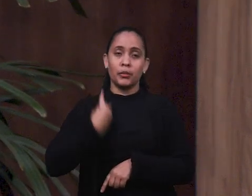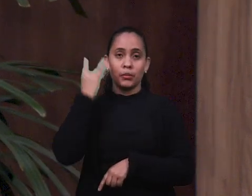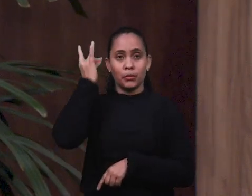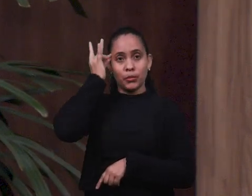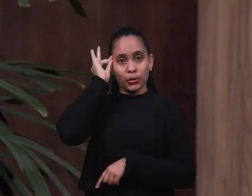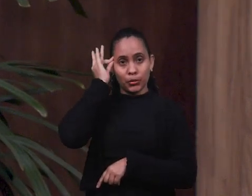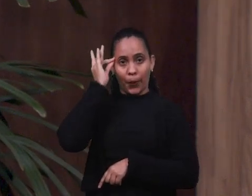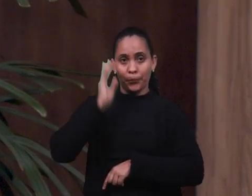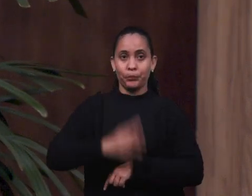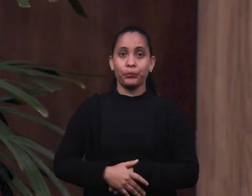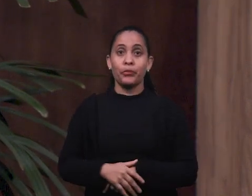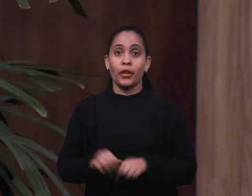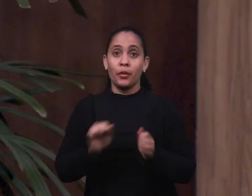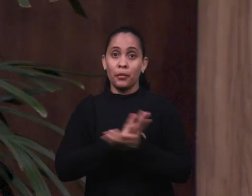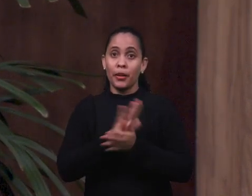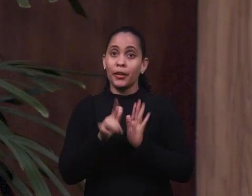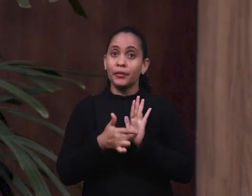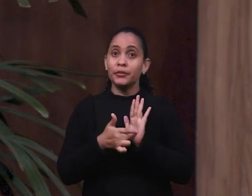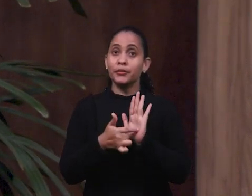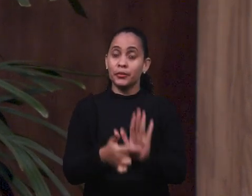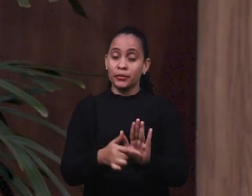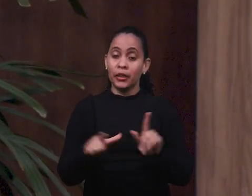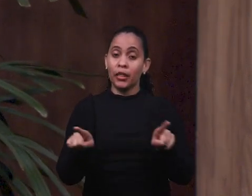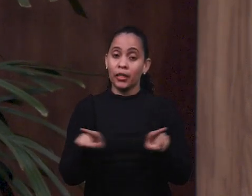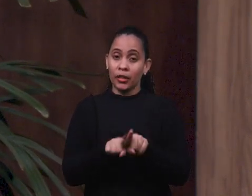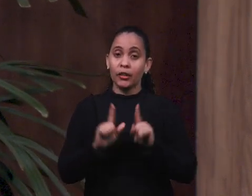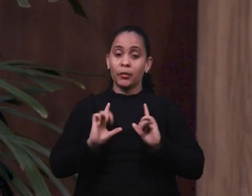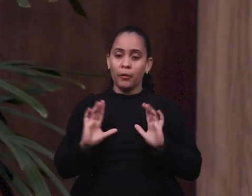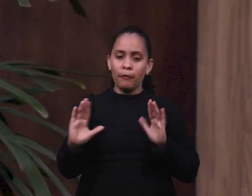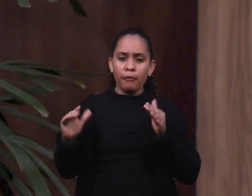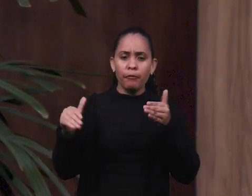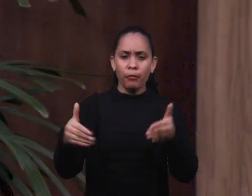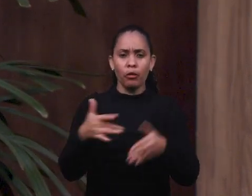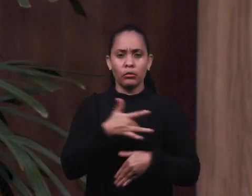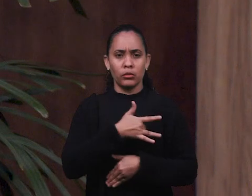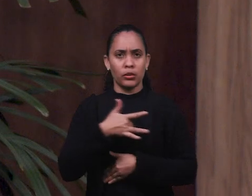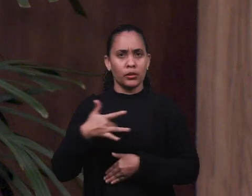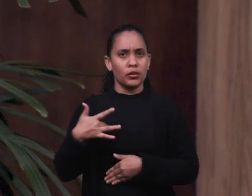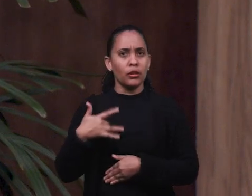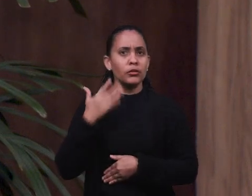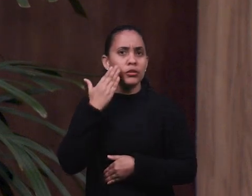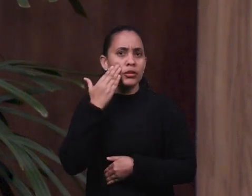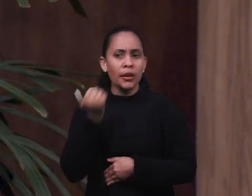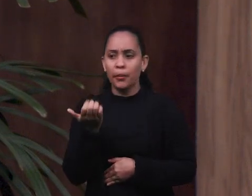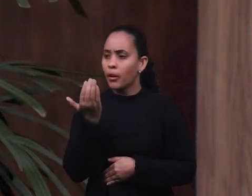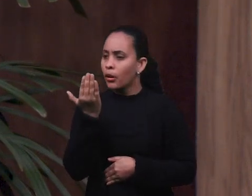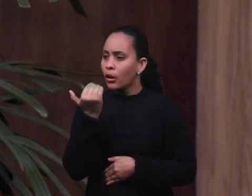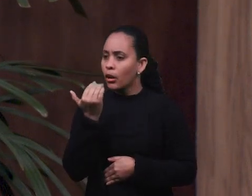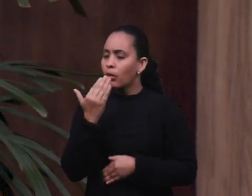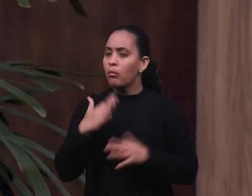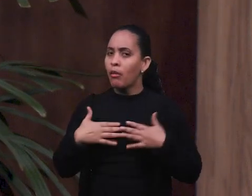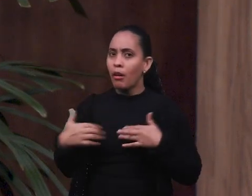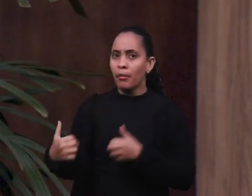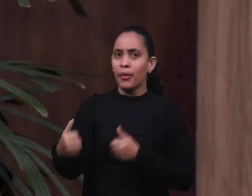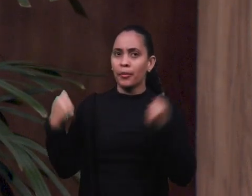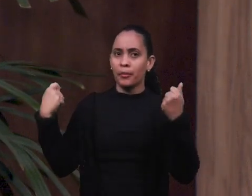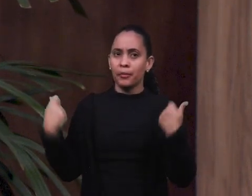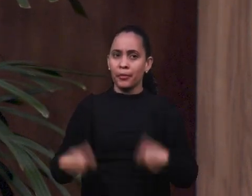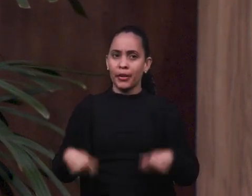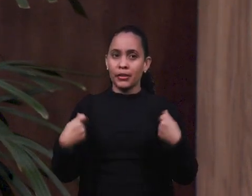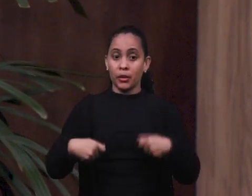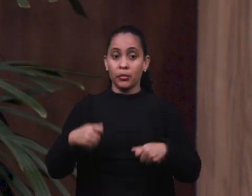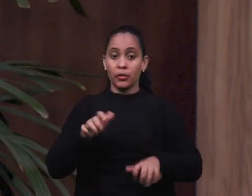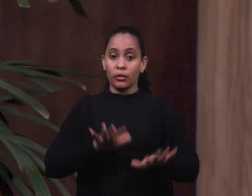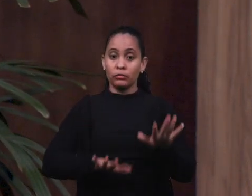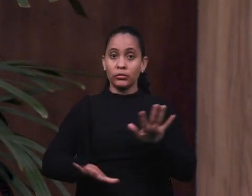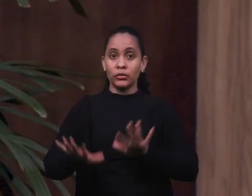espiritual. A Bíblia, ela também nos ensina a ter foco na saúde e saber se alimentar bem. Em tudo